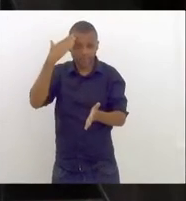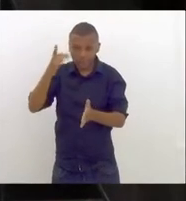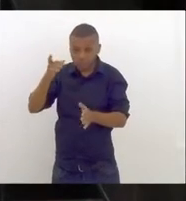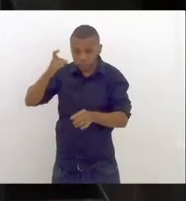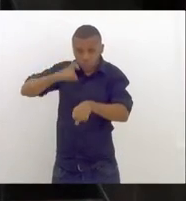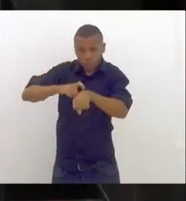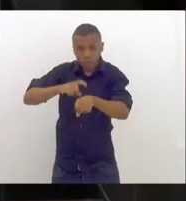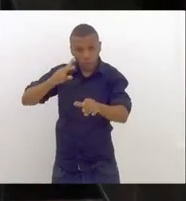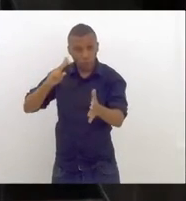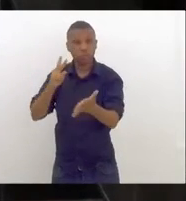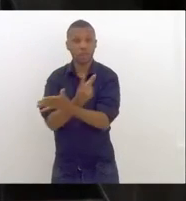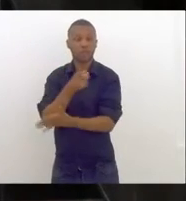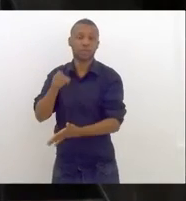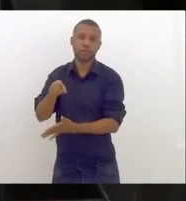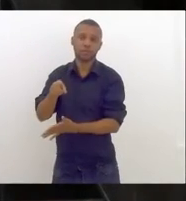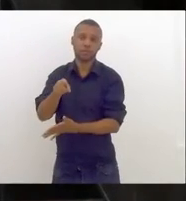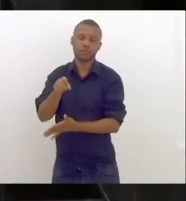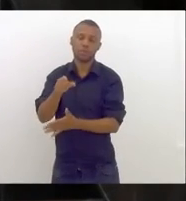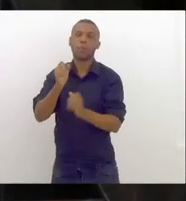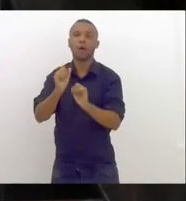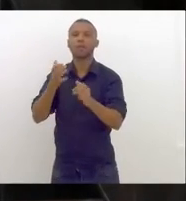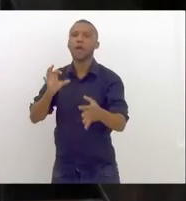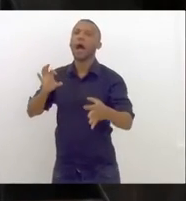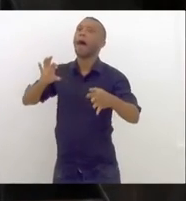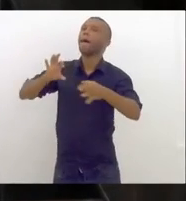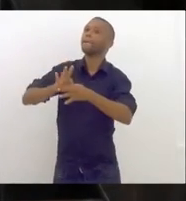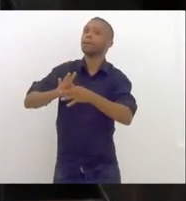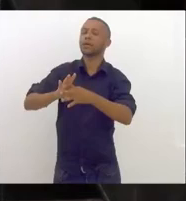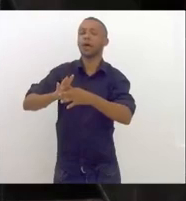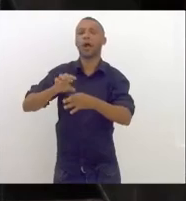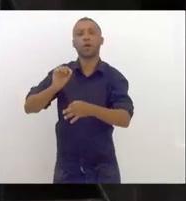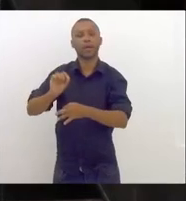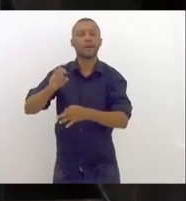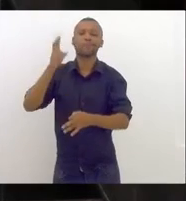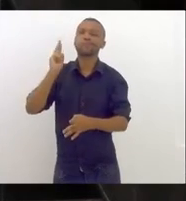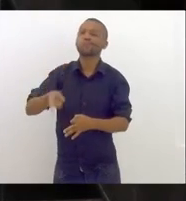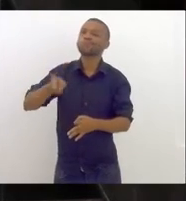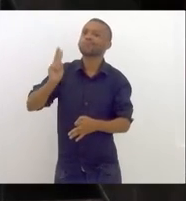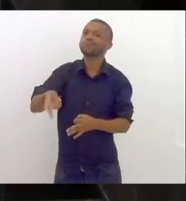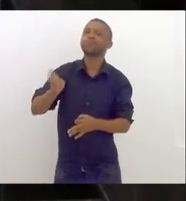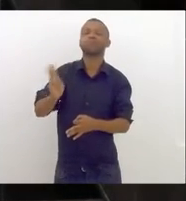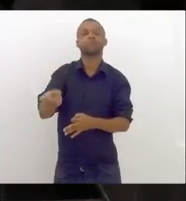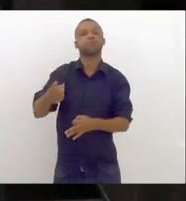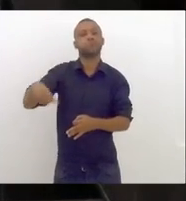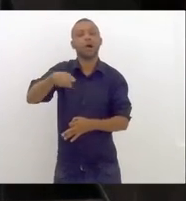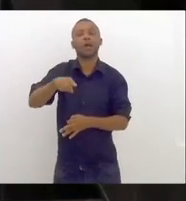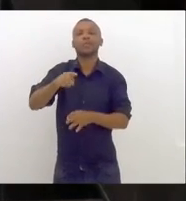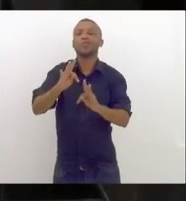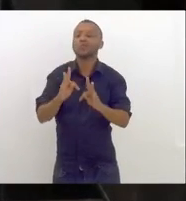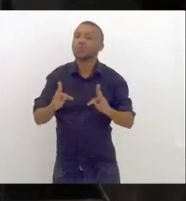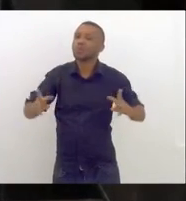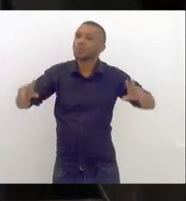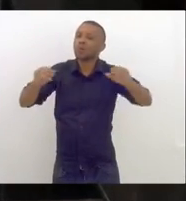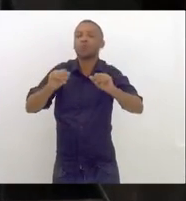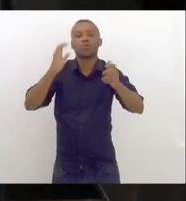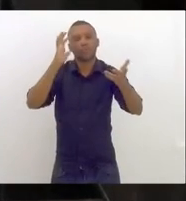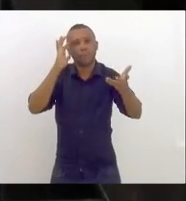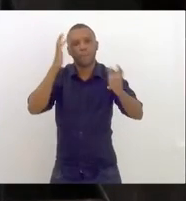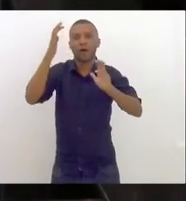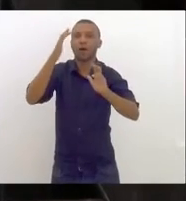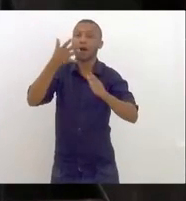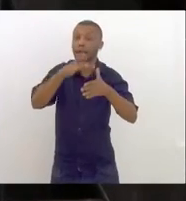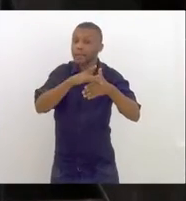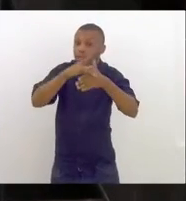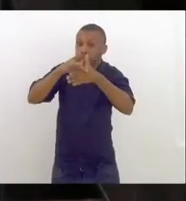constrangimento ele se aplica é sempre quase todos os casos a liderança